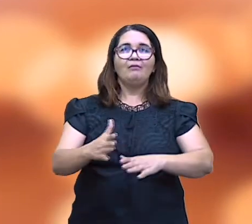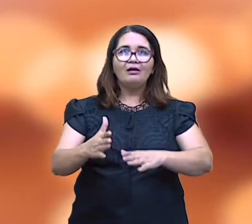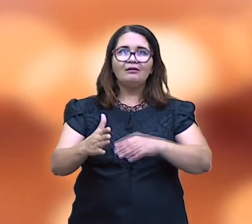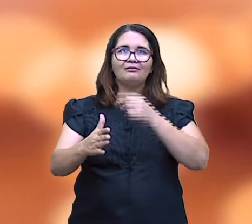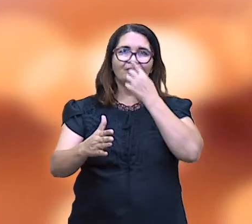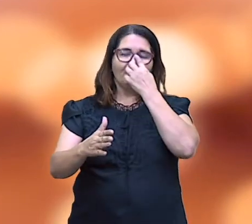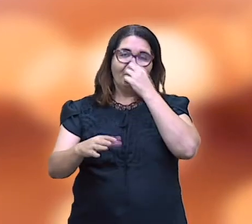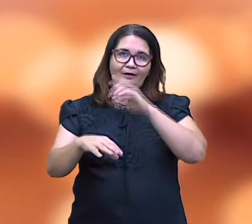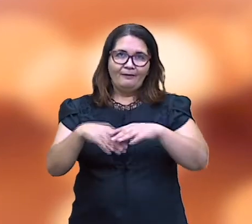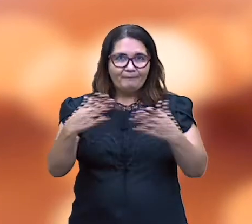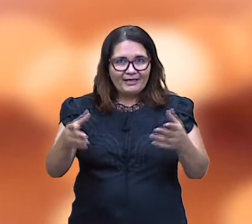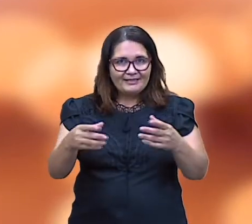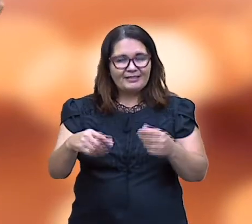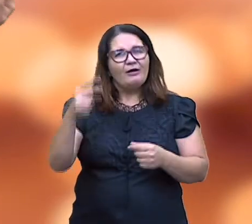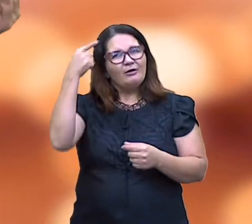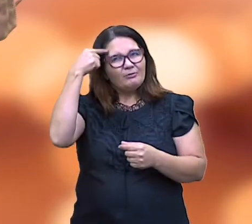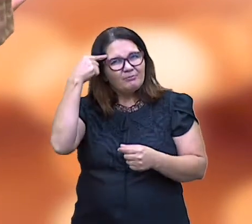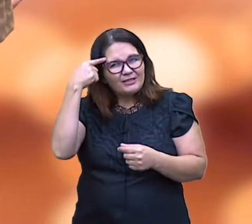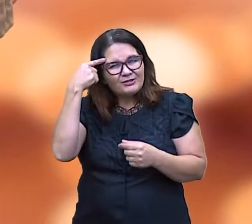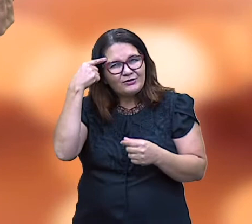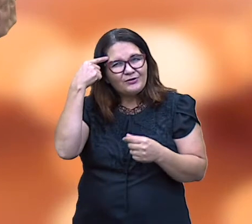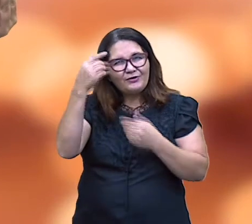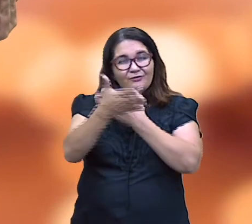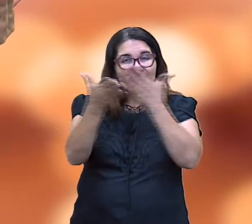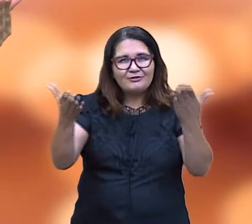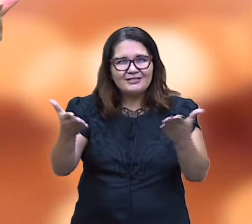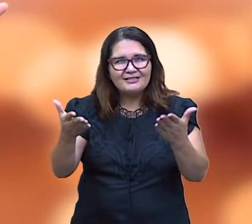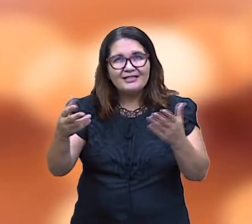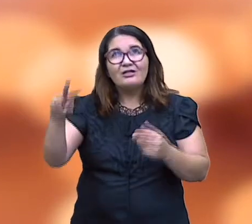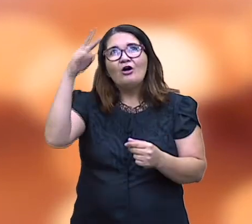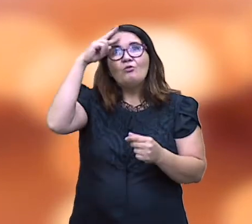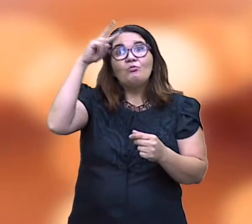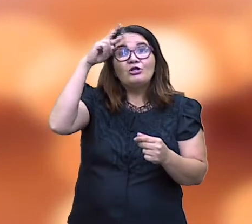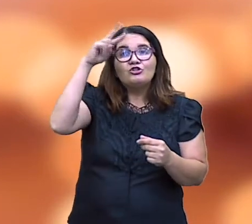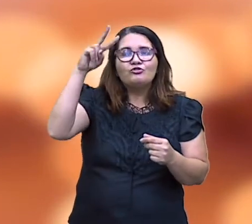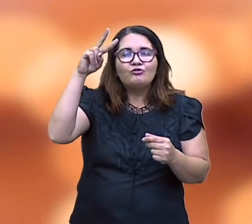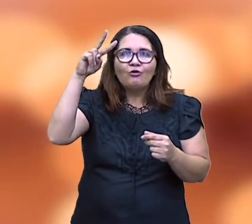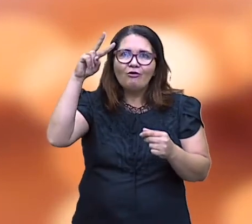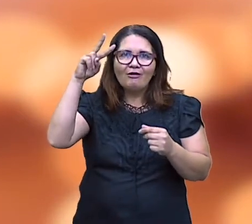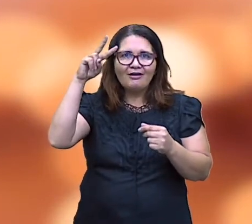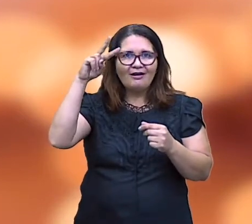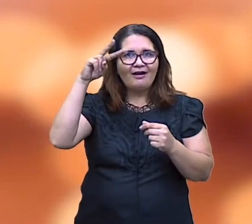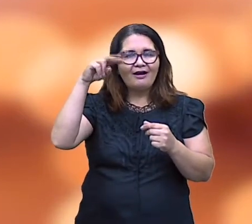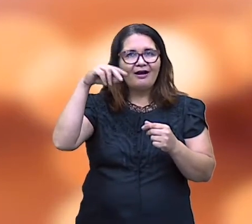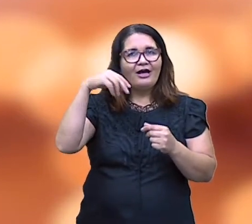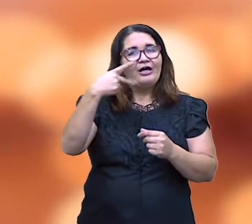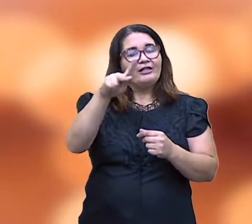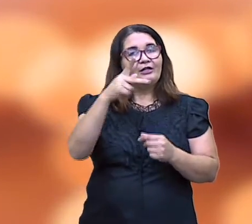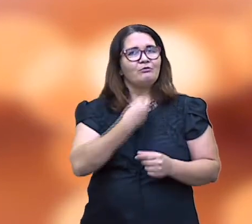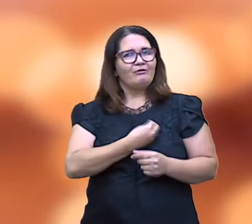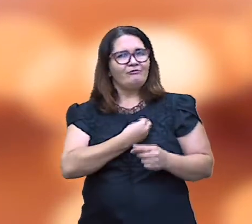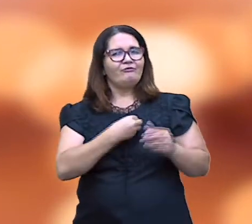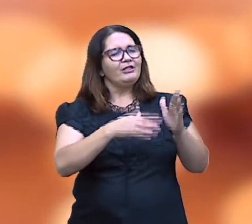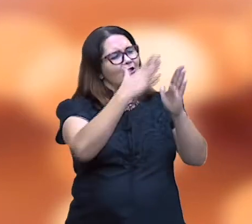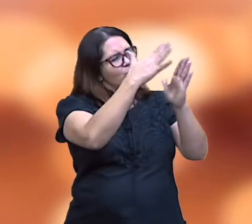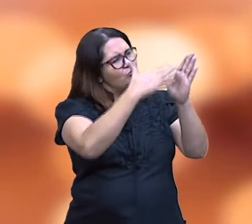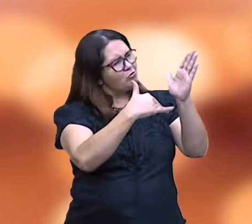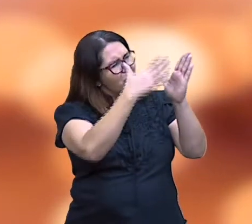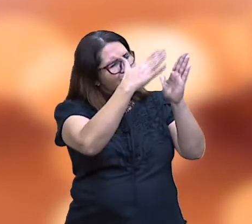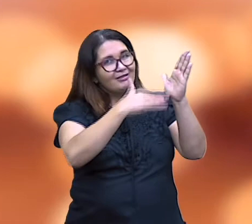sua história se transformar em um roteiro e depois em um filme. Deve ser muito legal, não é